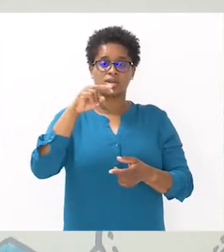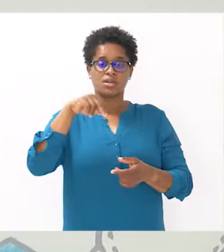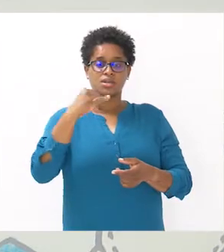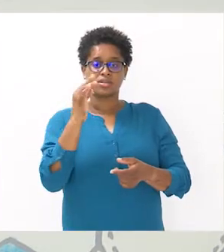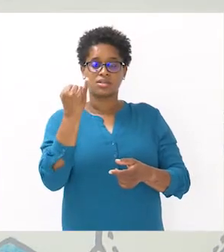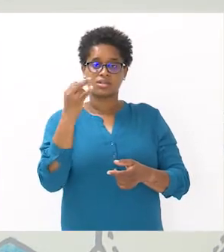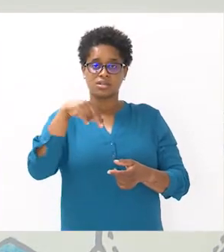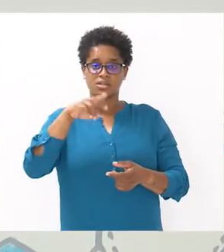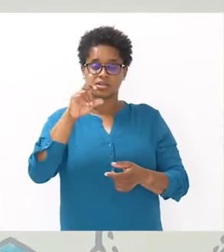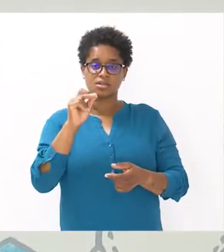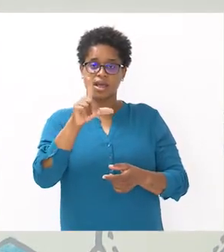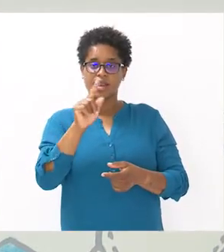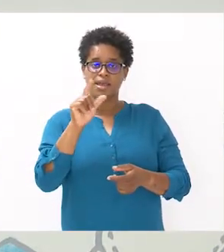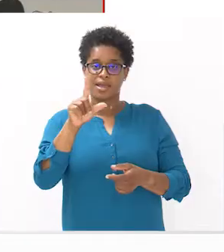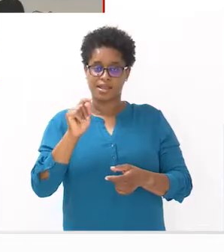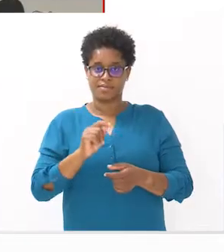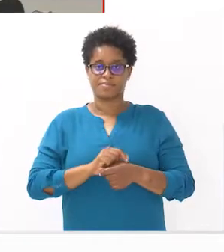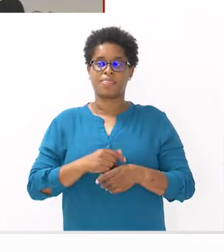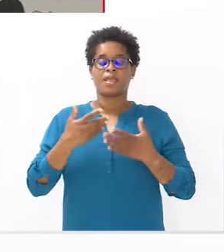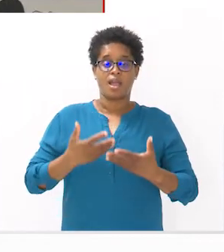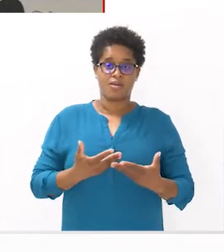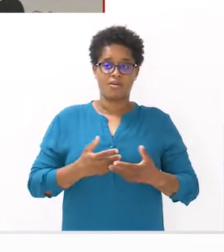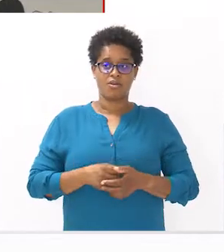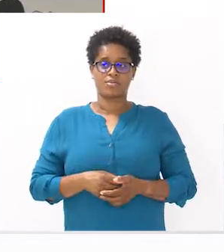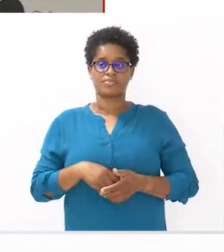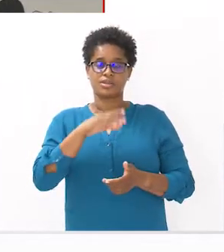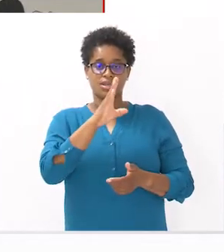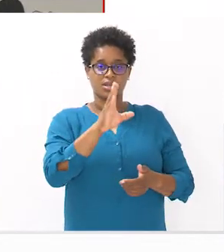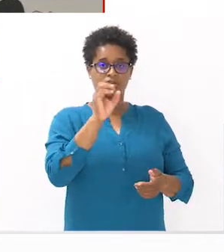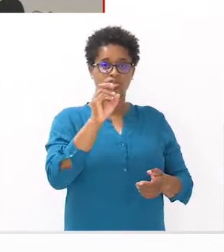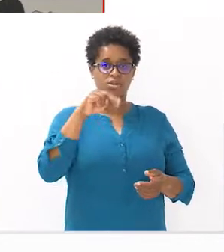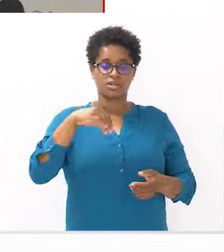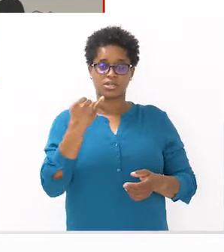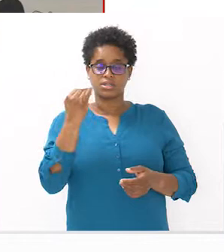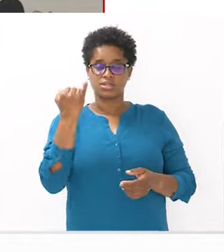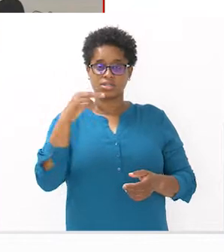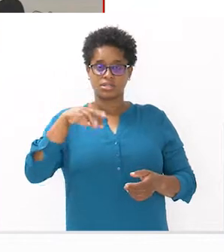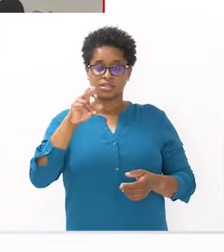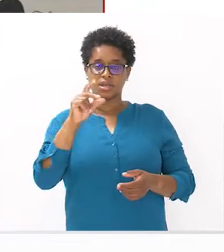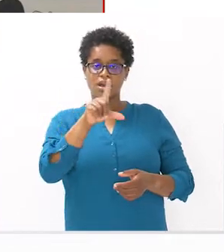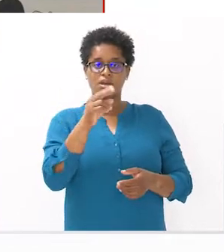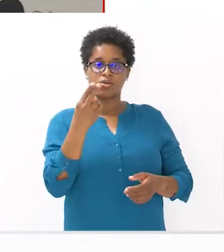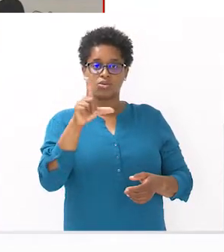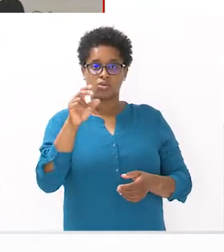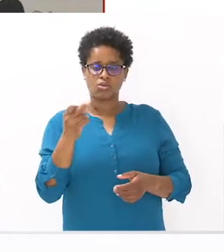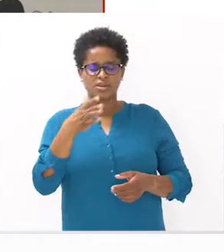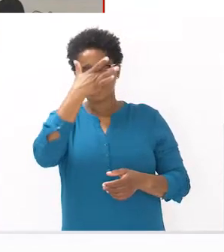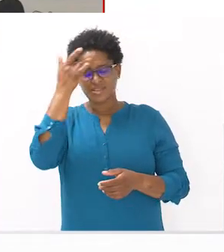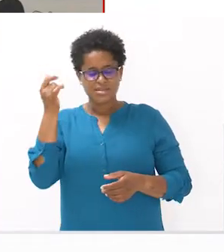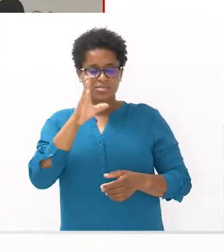a Joaninha Lelê. E agora a Joaninha Lulu é uma simples